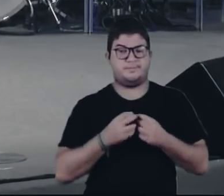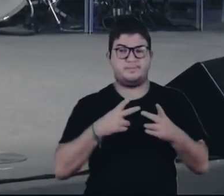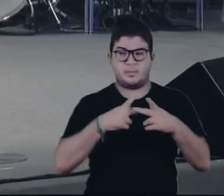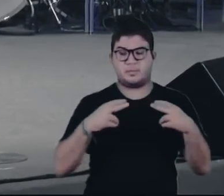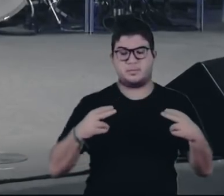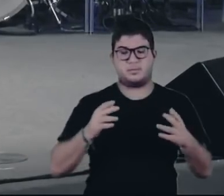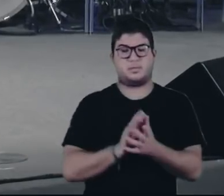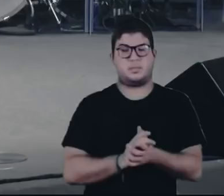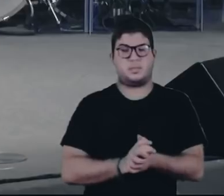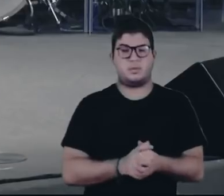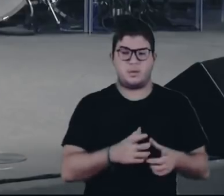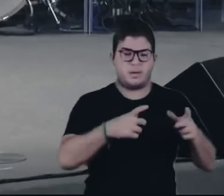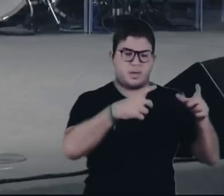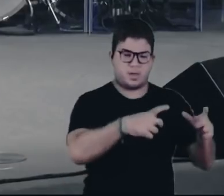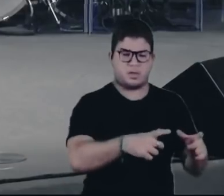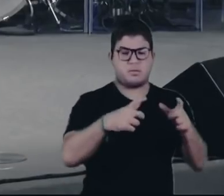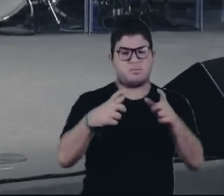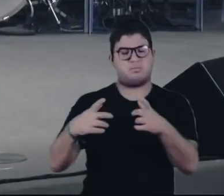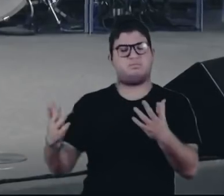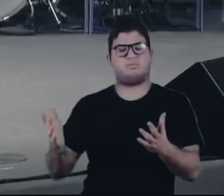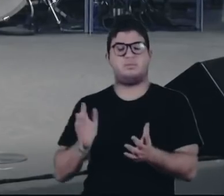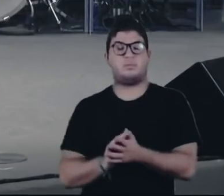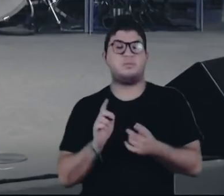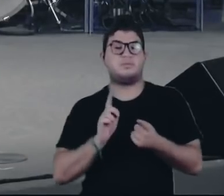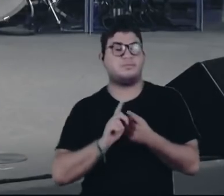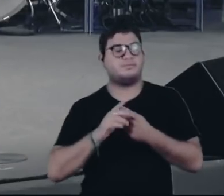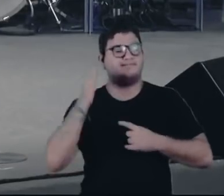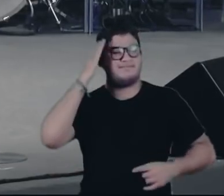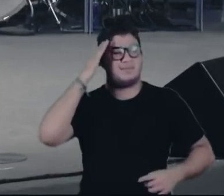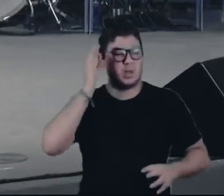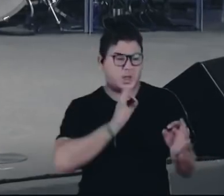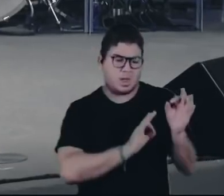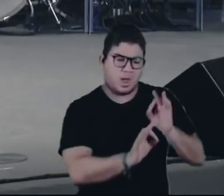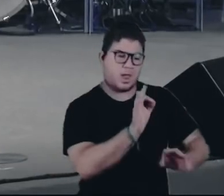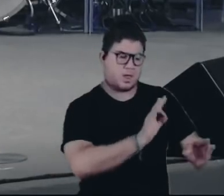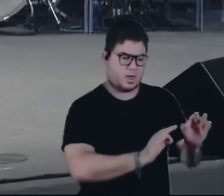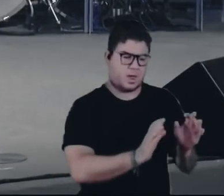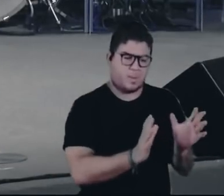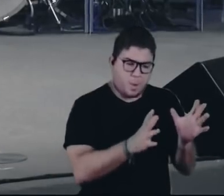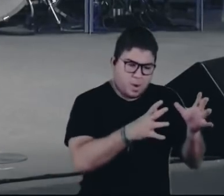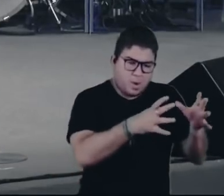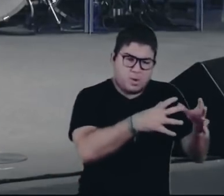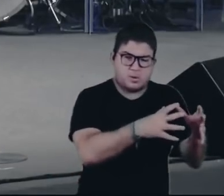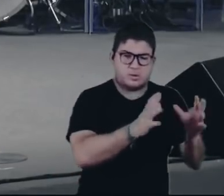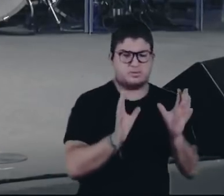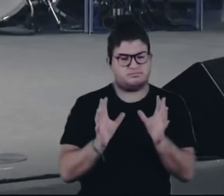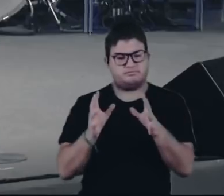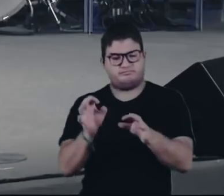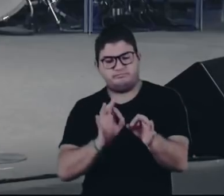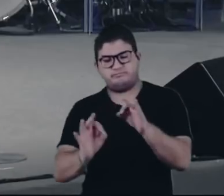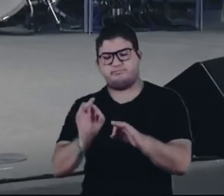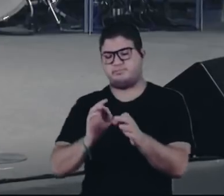coisas dentro delas. Por quê? Porque algumas sabem como organizar o conteúdo e outros não.